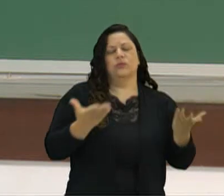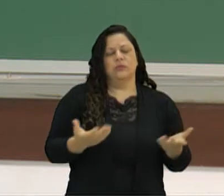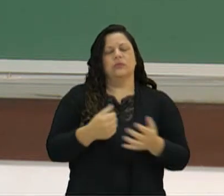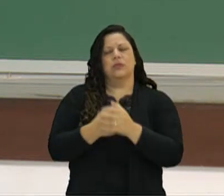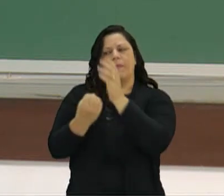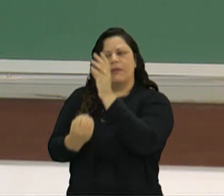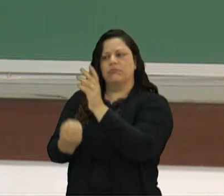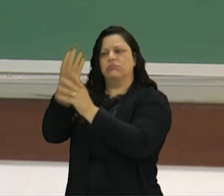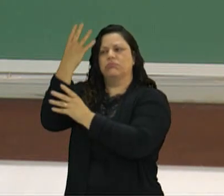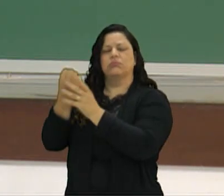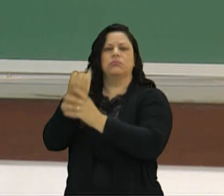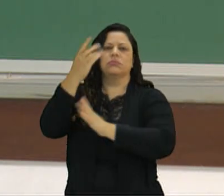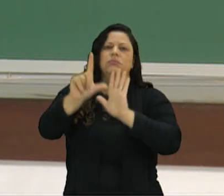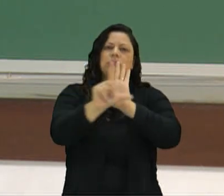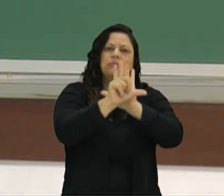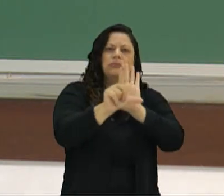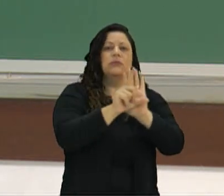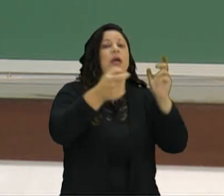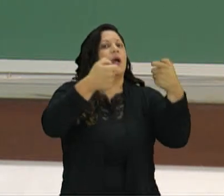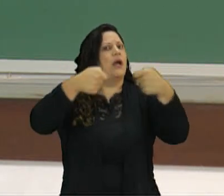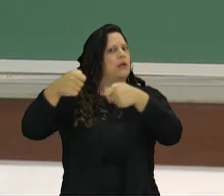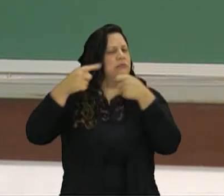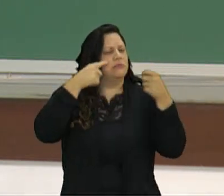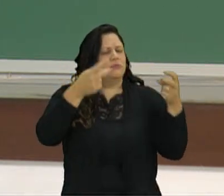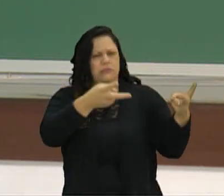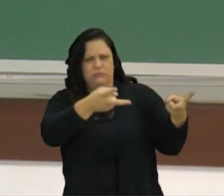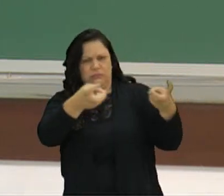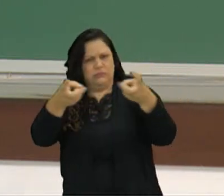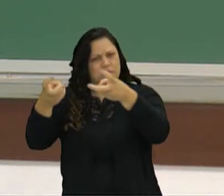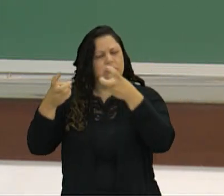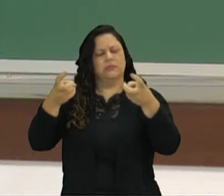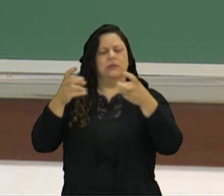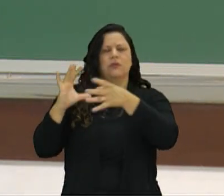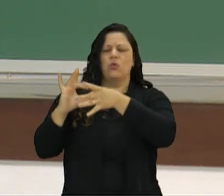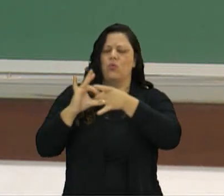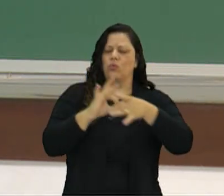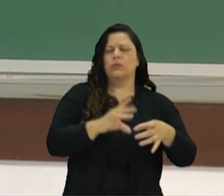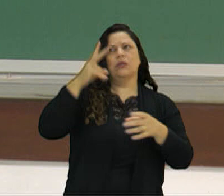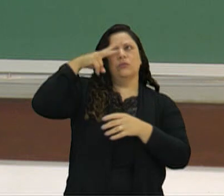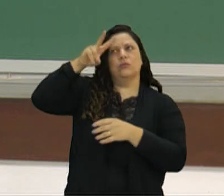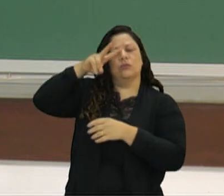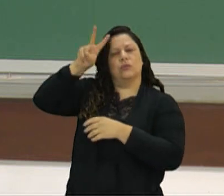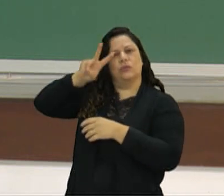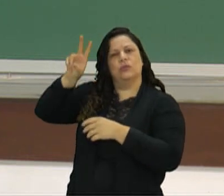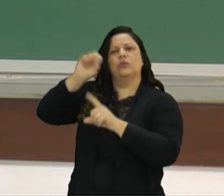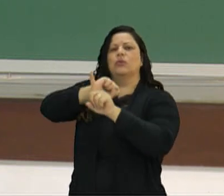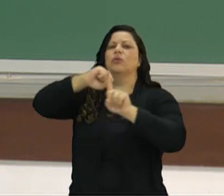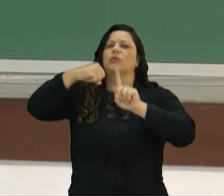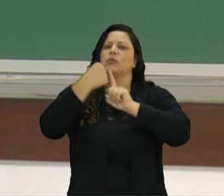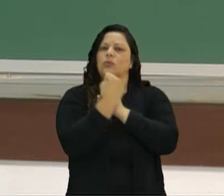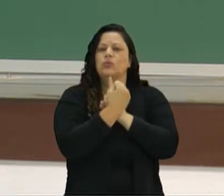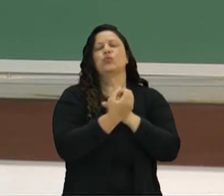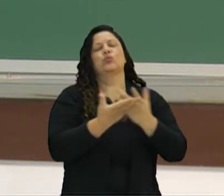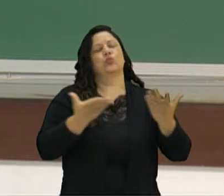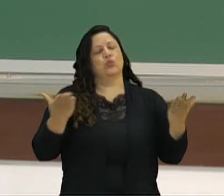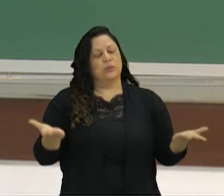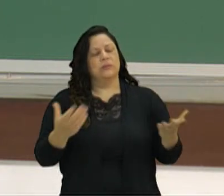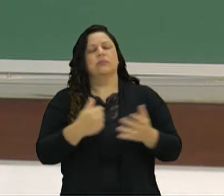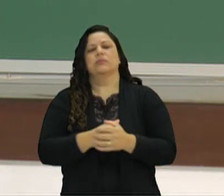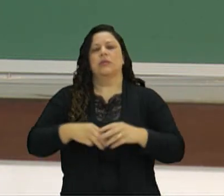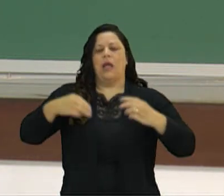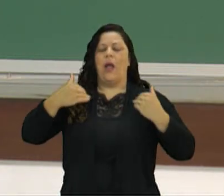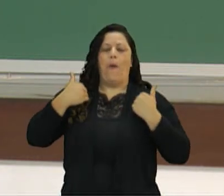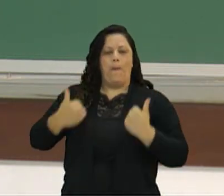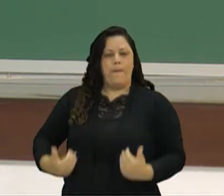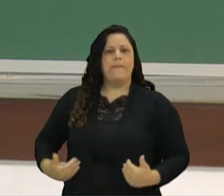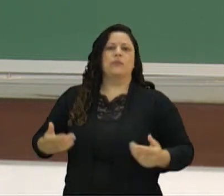das leis é necessário, então, observar o contexto histórico, o contexto social, o contexto